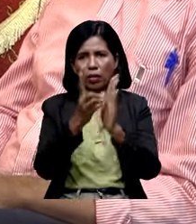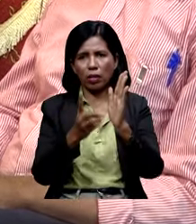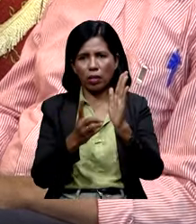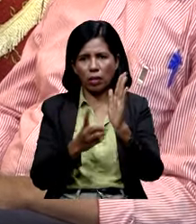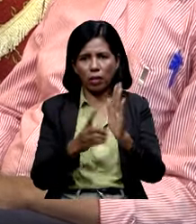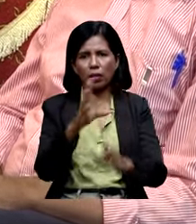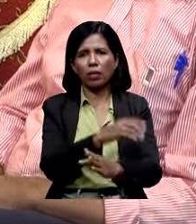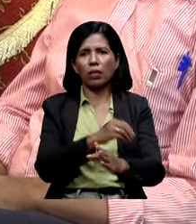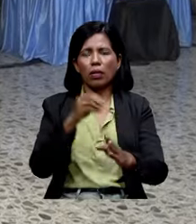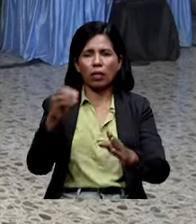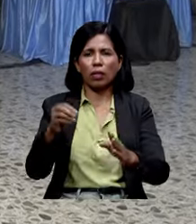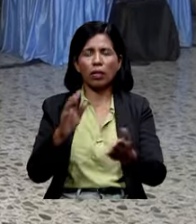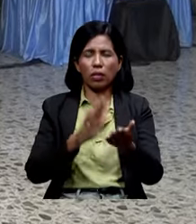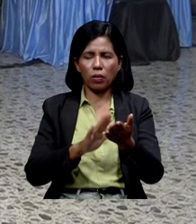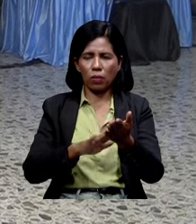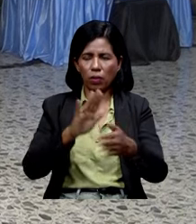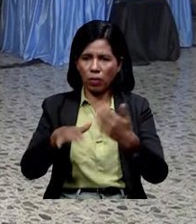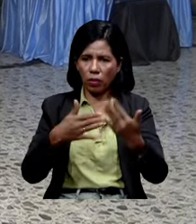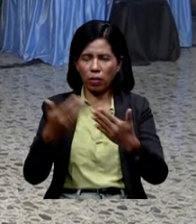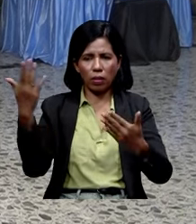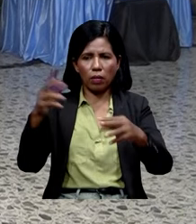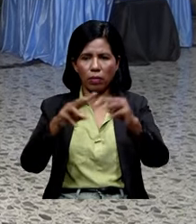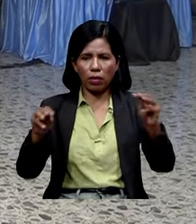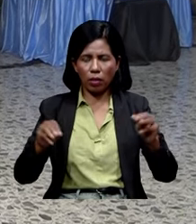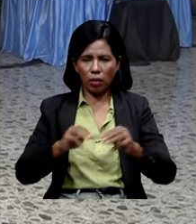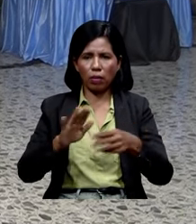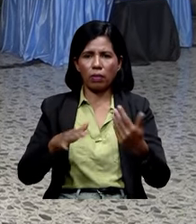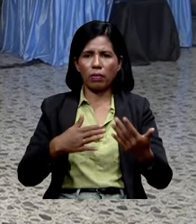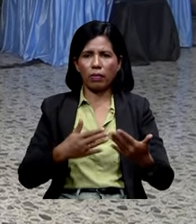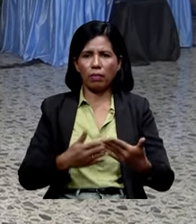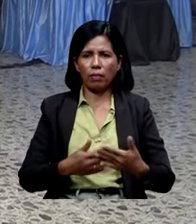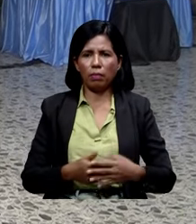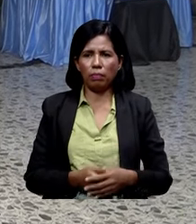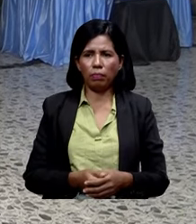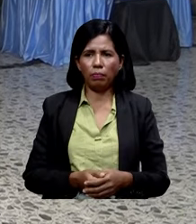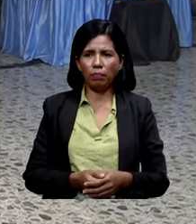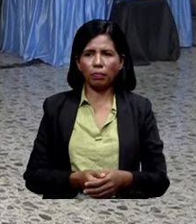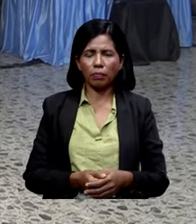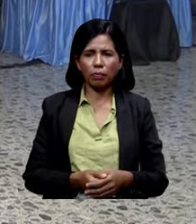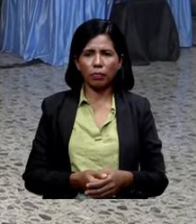quadro pessoal, cada escola Cira e município Roto. Lamberto da Silva, GMN.